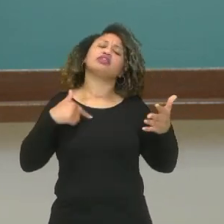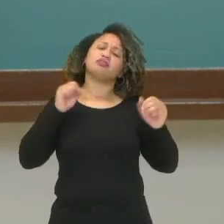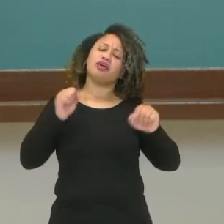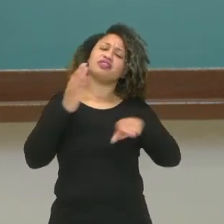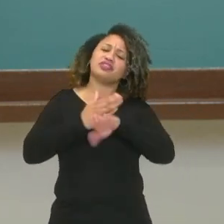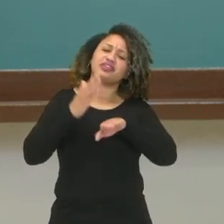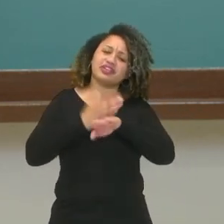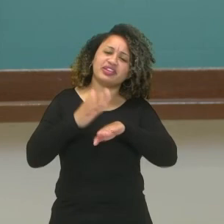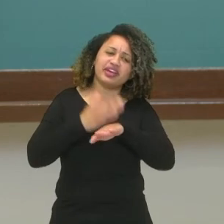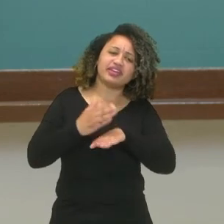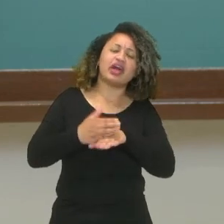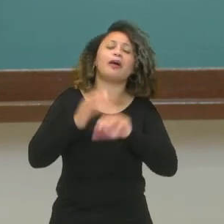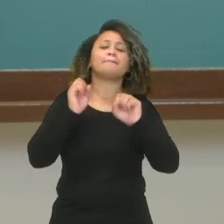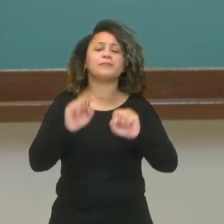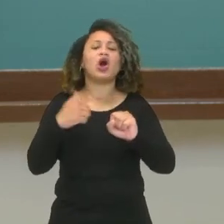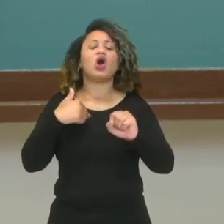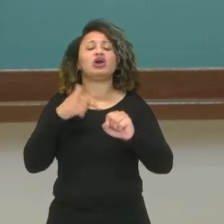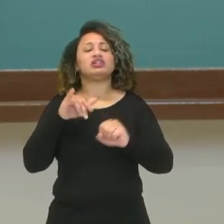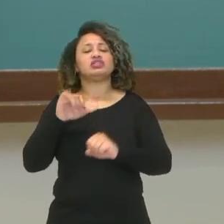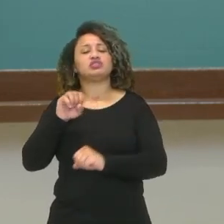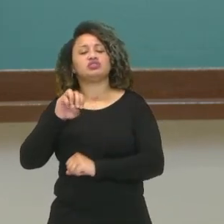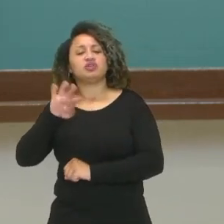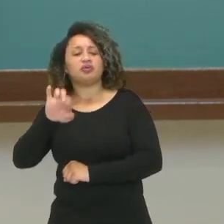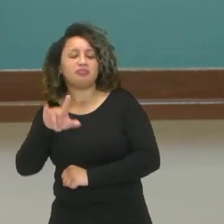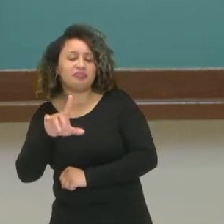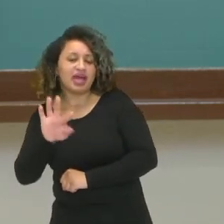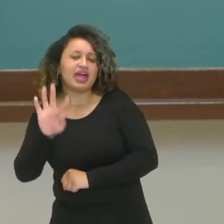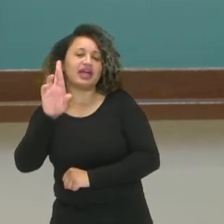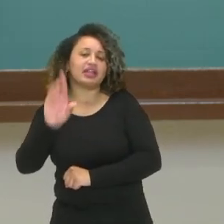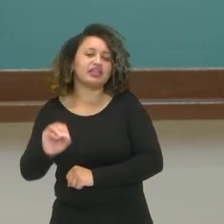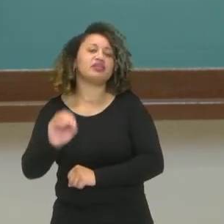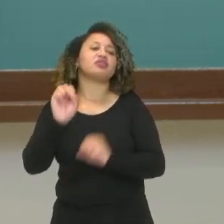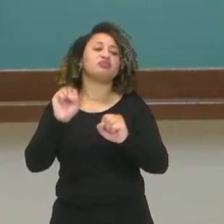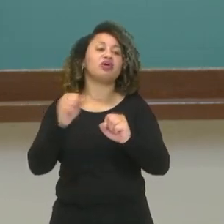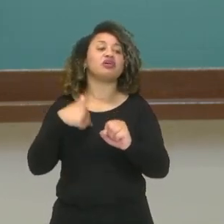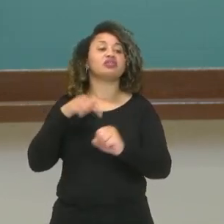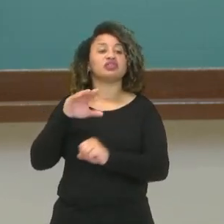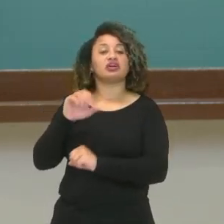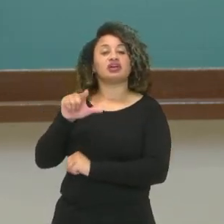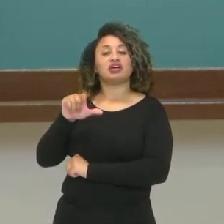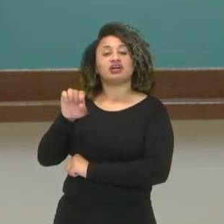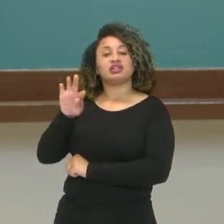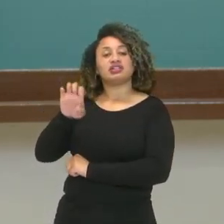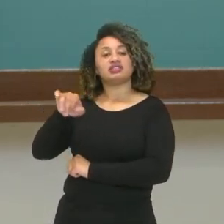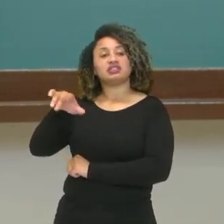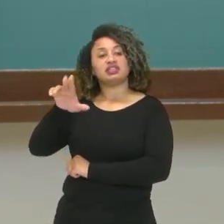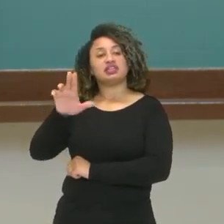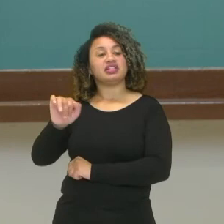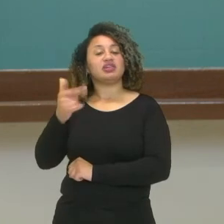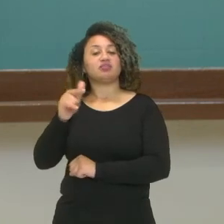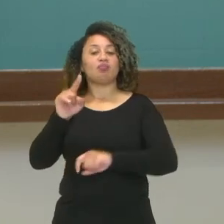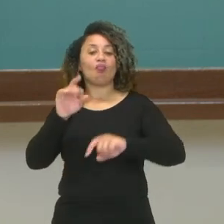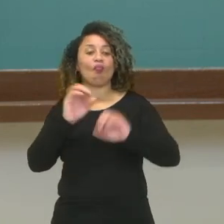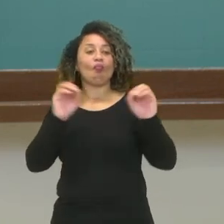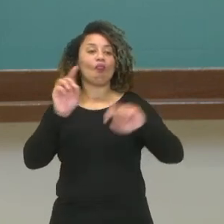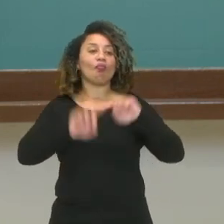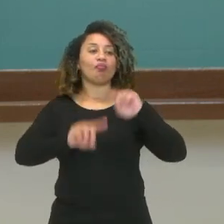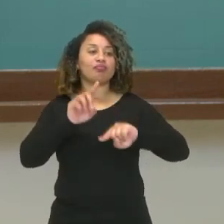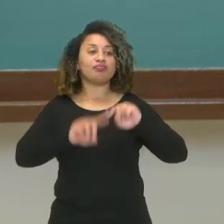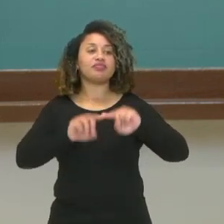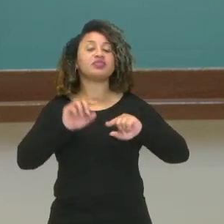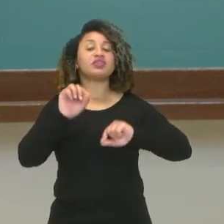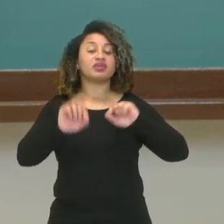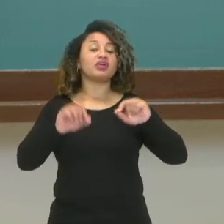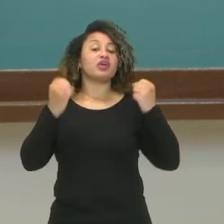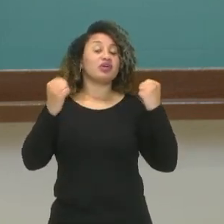a calistenia, exercício isométrico, fiquem à vontade aí. A calistenia são exercícios sem equipamento, tá? Só reforçando o